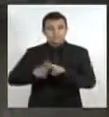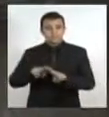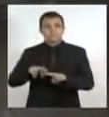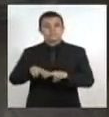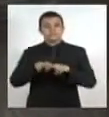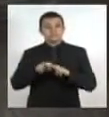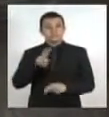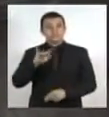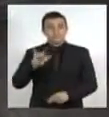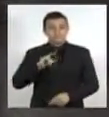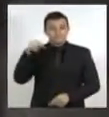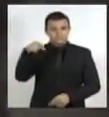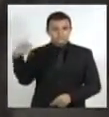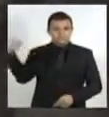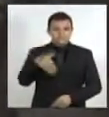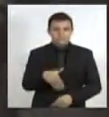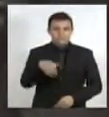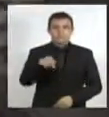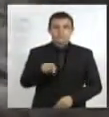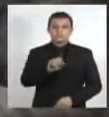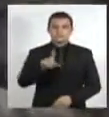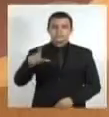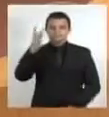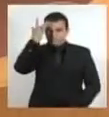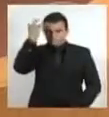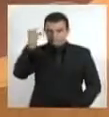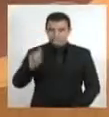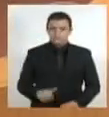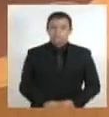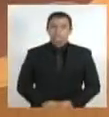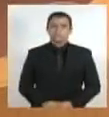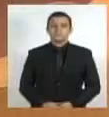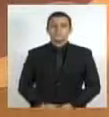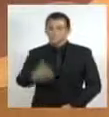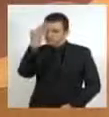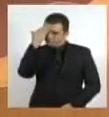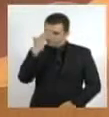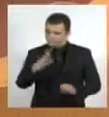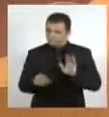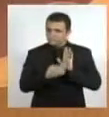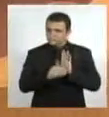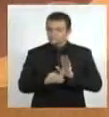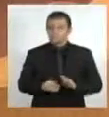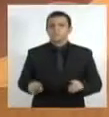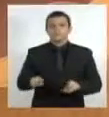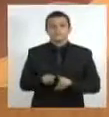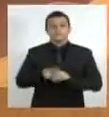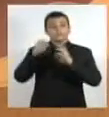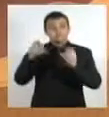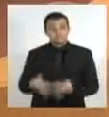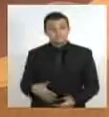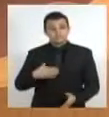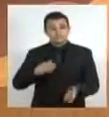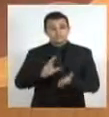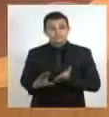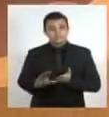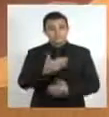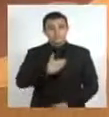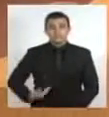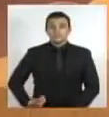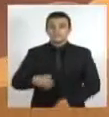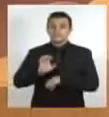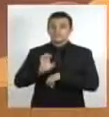aqui em São Luís amanhã. Obrigado pela parte, deputado Otelino. E também falando em investimento, deputado Otelino, o governo do